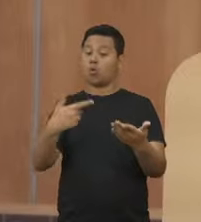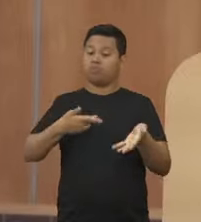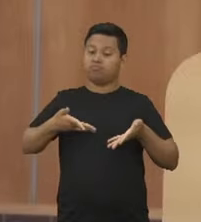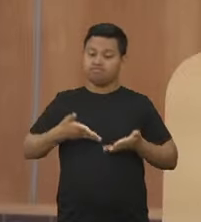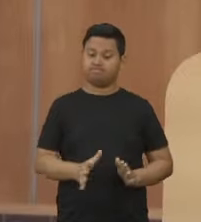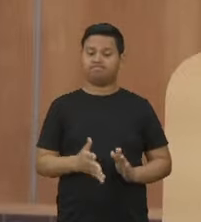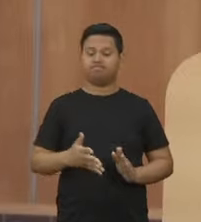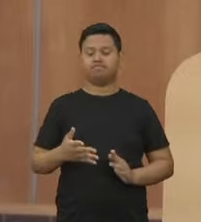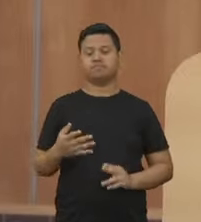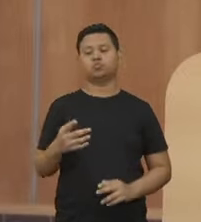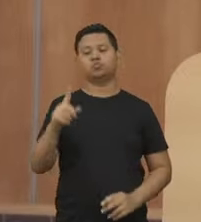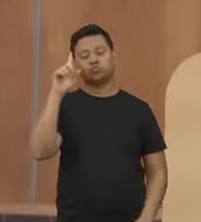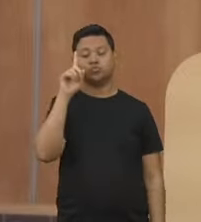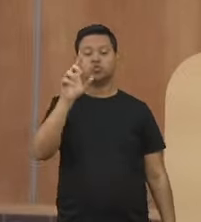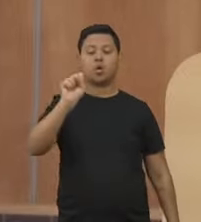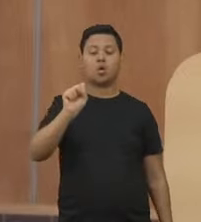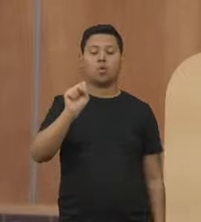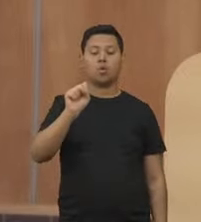dia